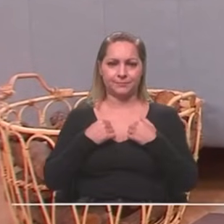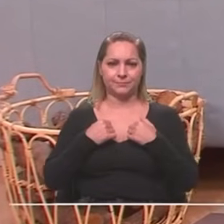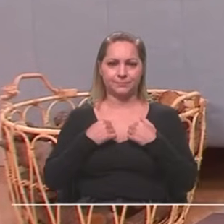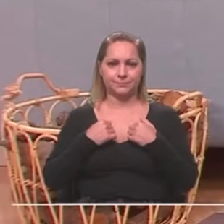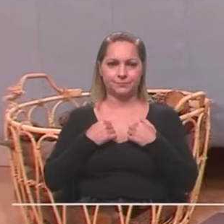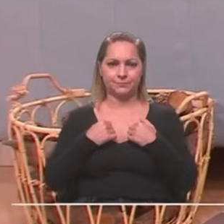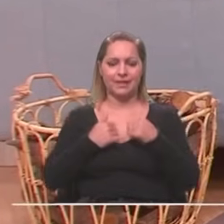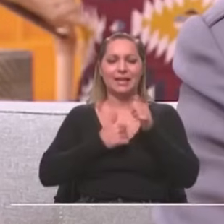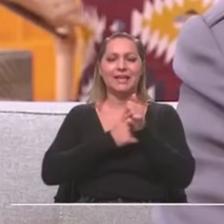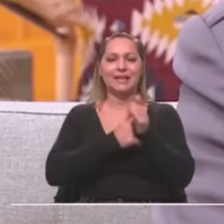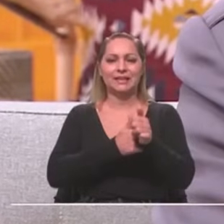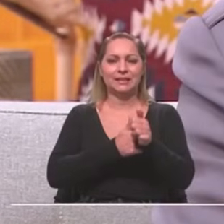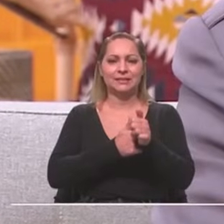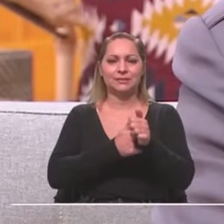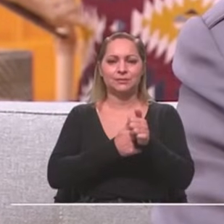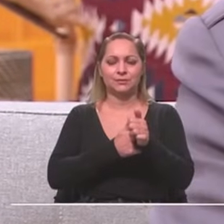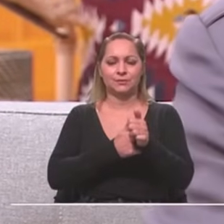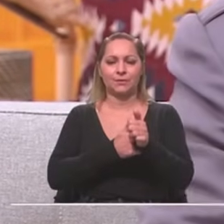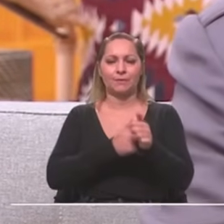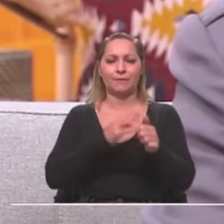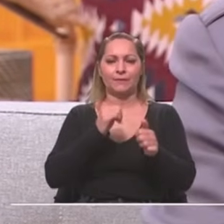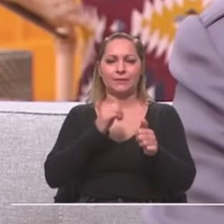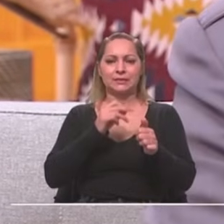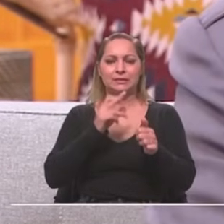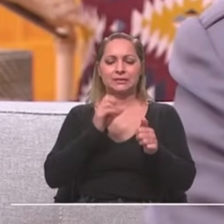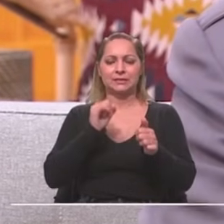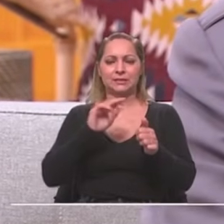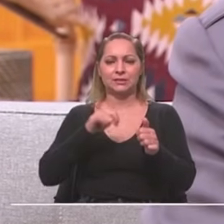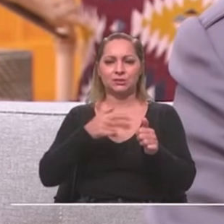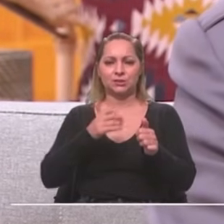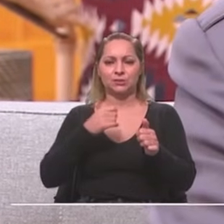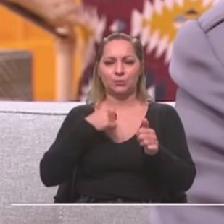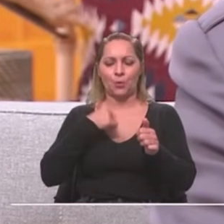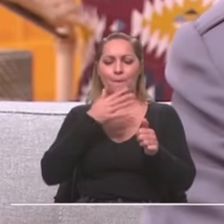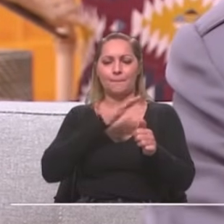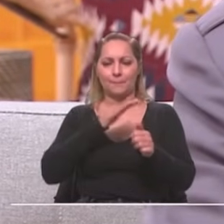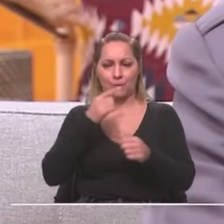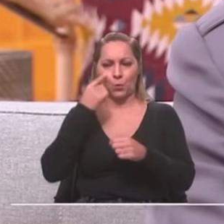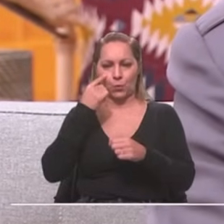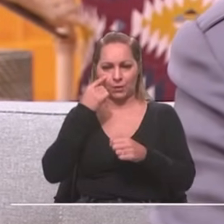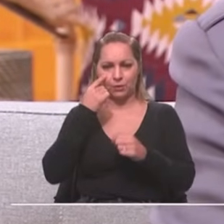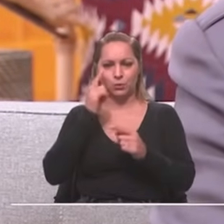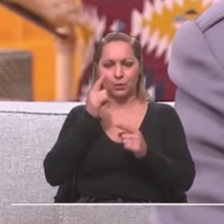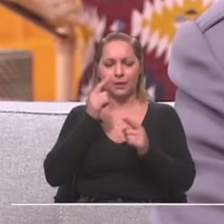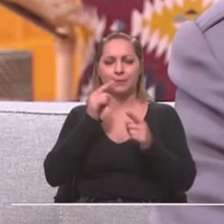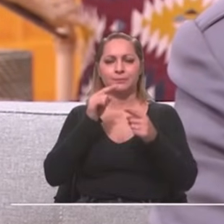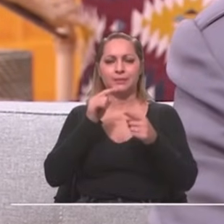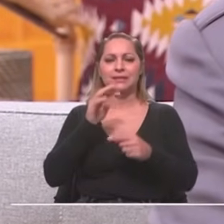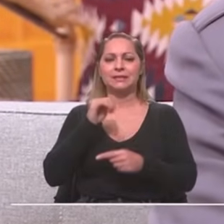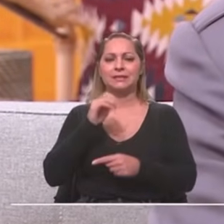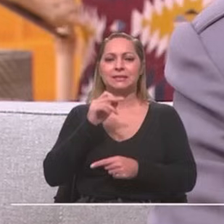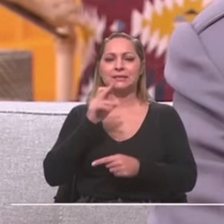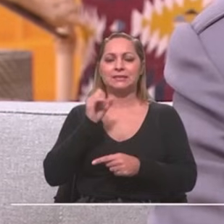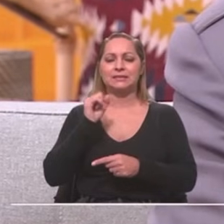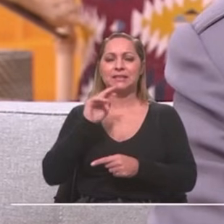Fui assessor para a categoria de sargentos, estou um bocado por dentro do que é ser sargento.